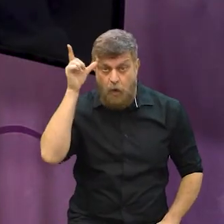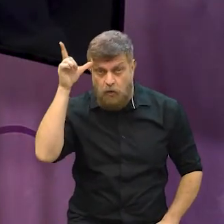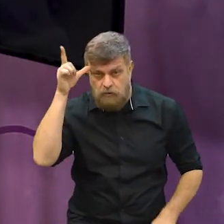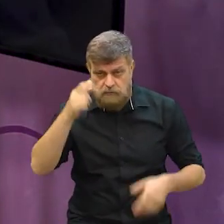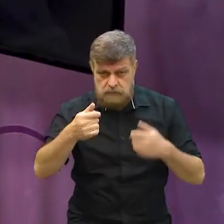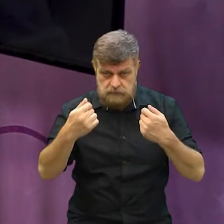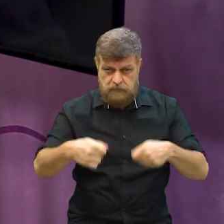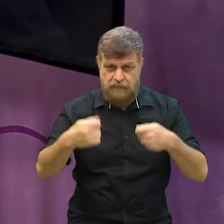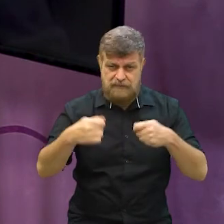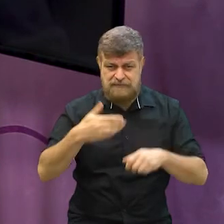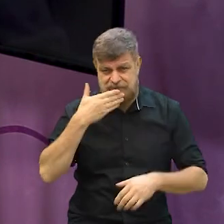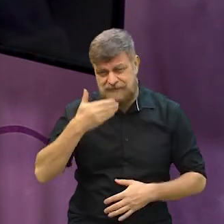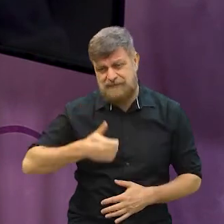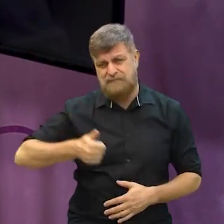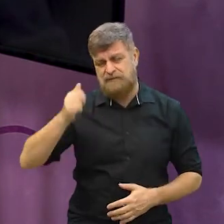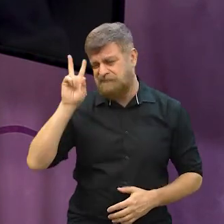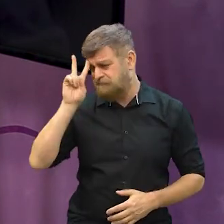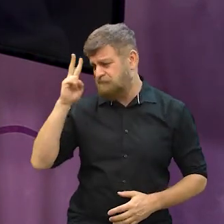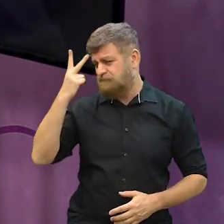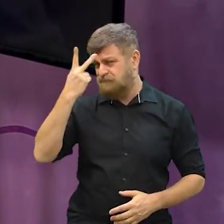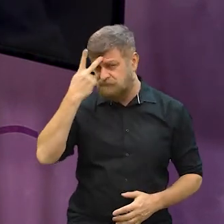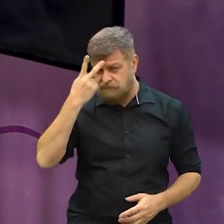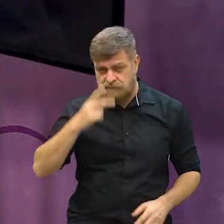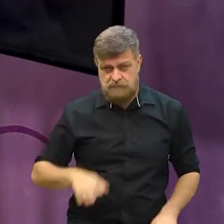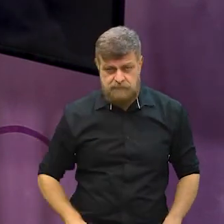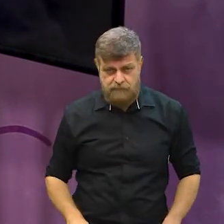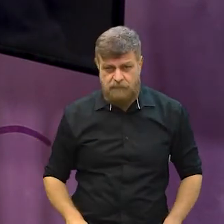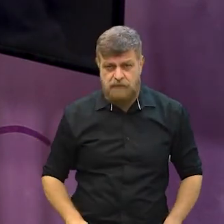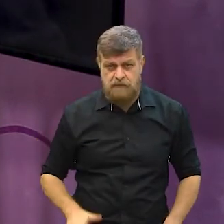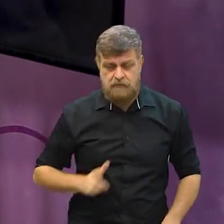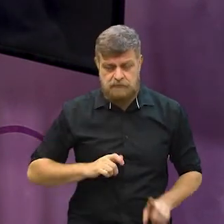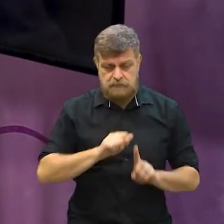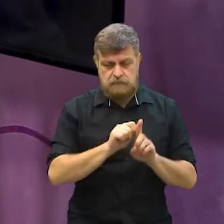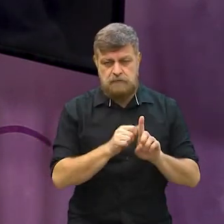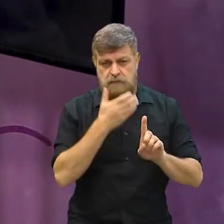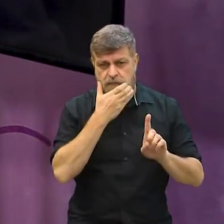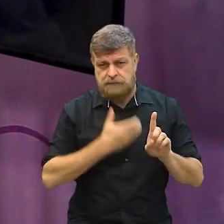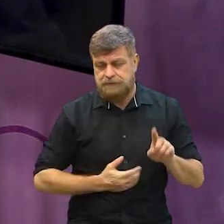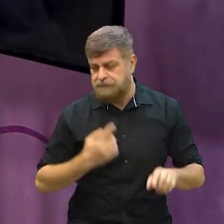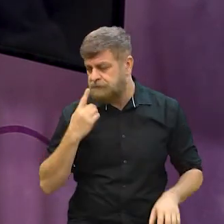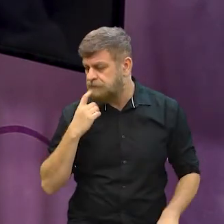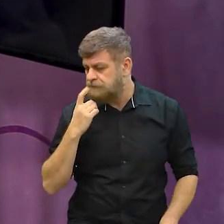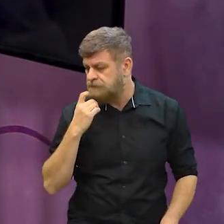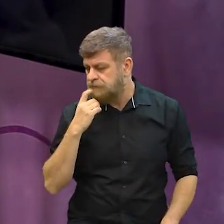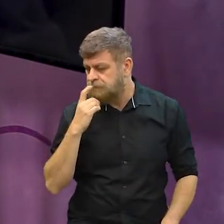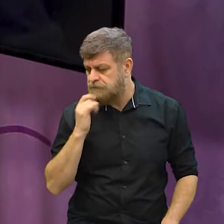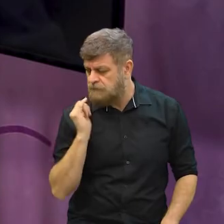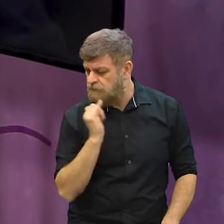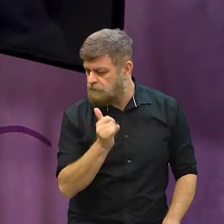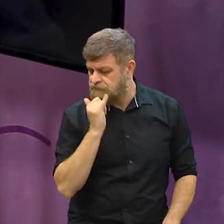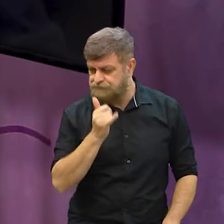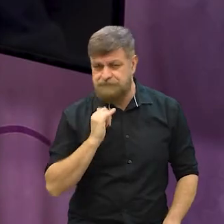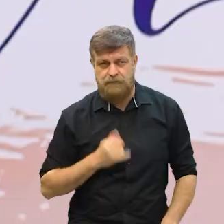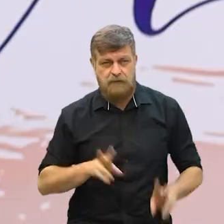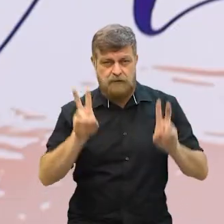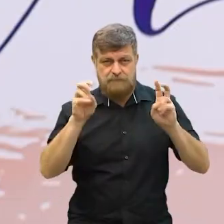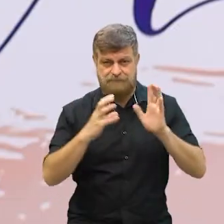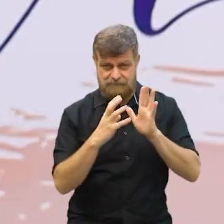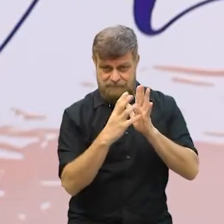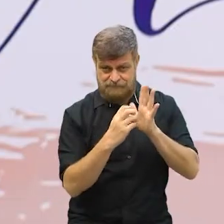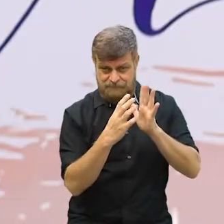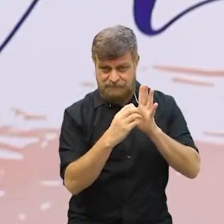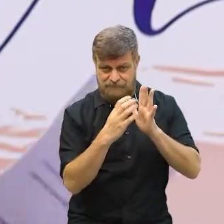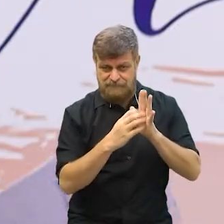ainda precisa melhorar muito, né, doutor? Como o senhor disse. Dezembro Vermelho é quando se fala sobre essa doença, mas a